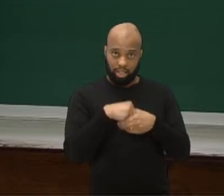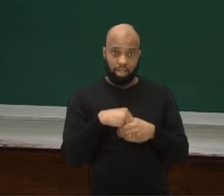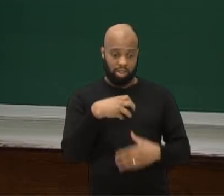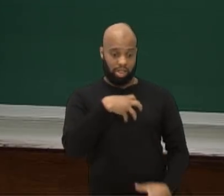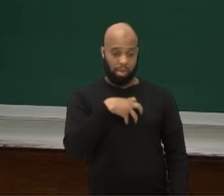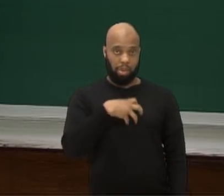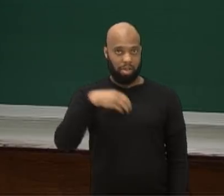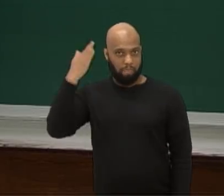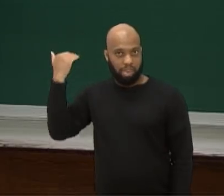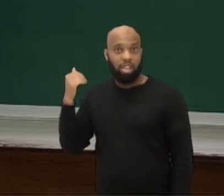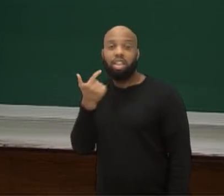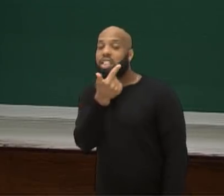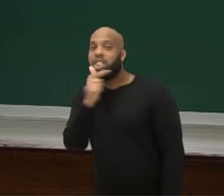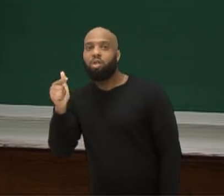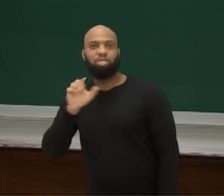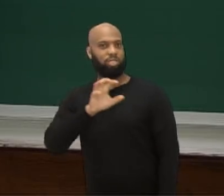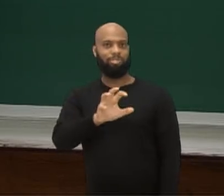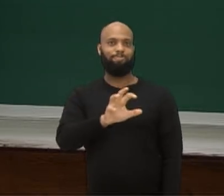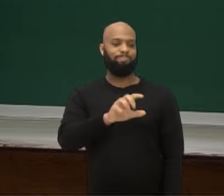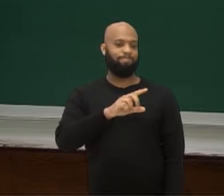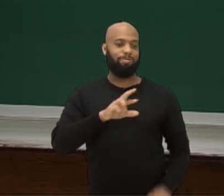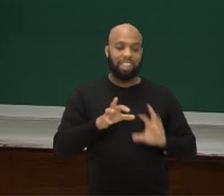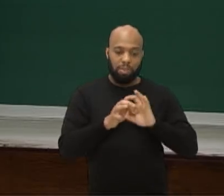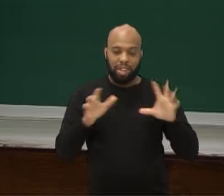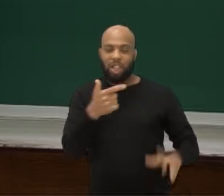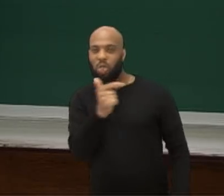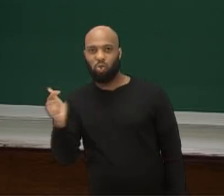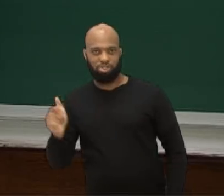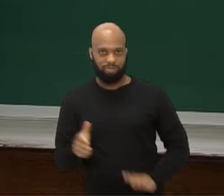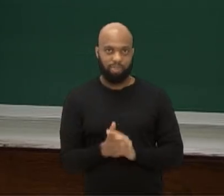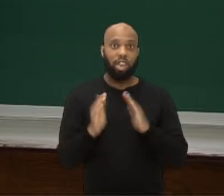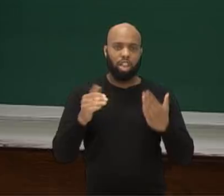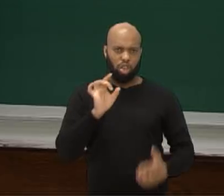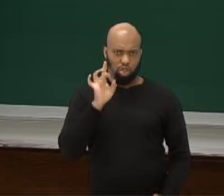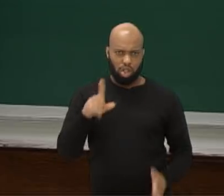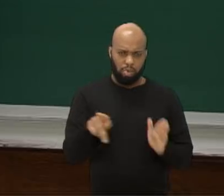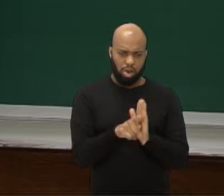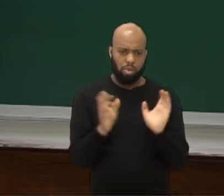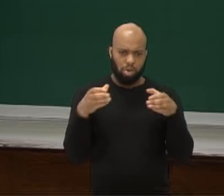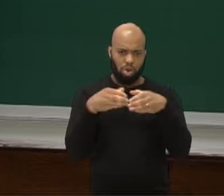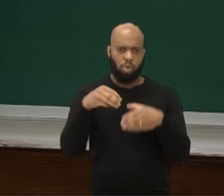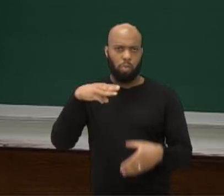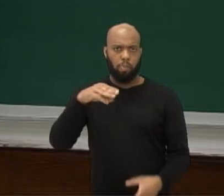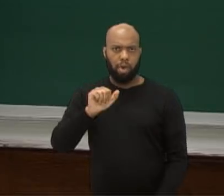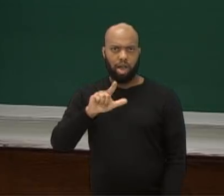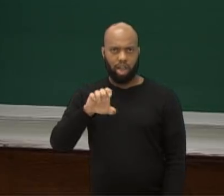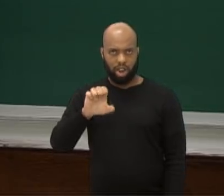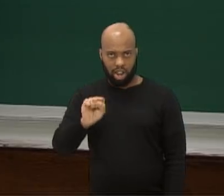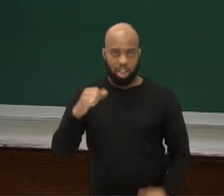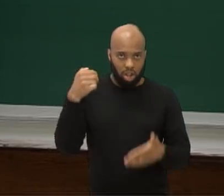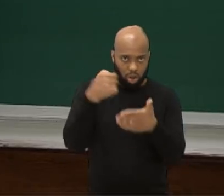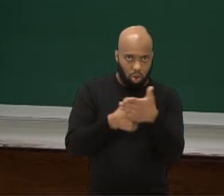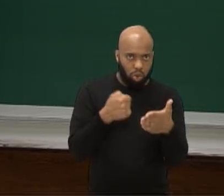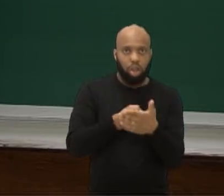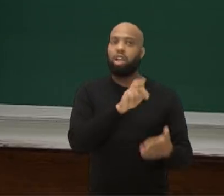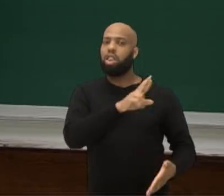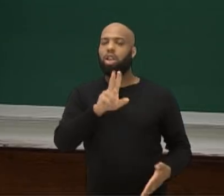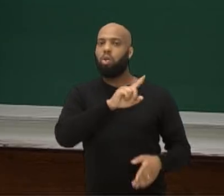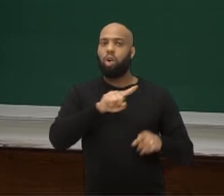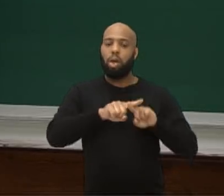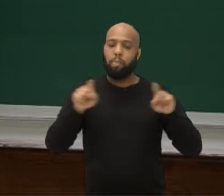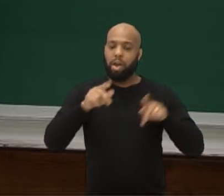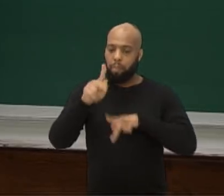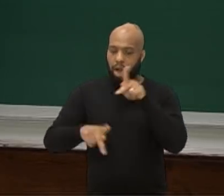daquela época não havia isso. Então perceba que não foram somente os malês que lutaram, mas povos,